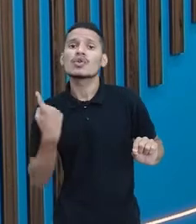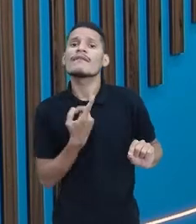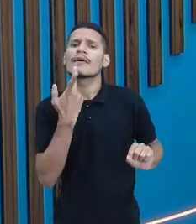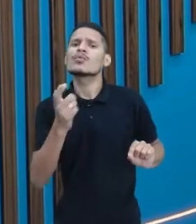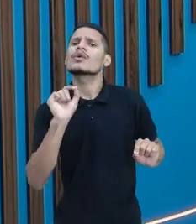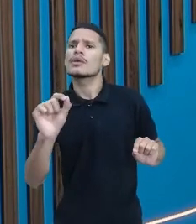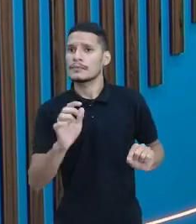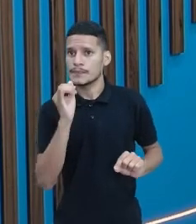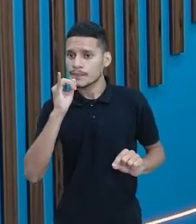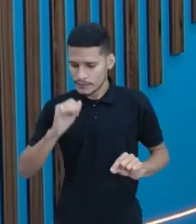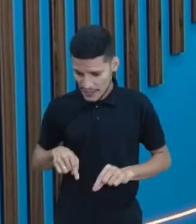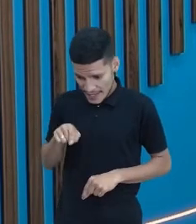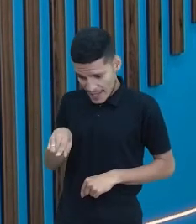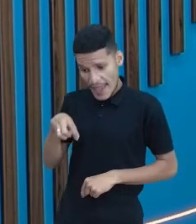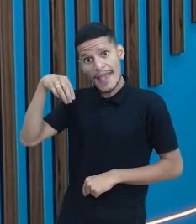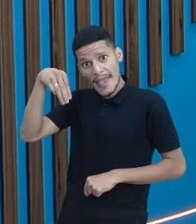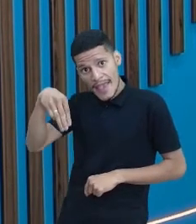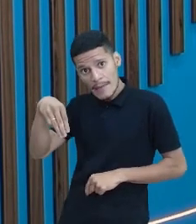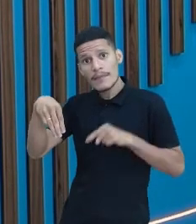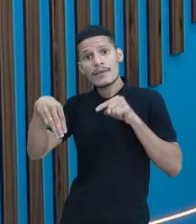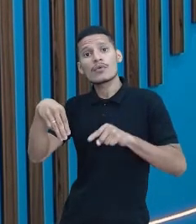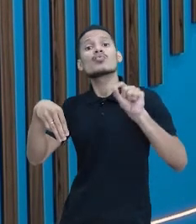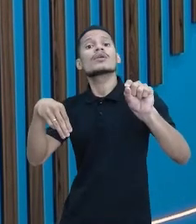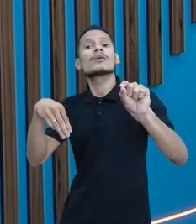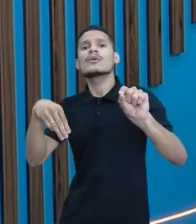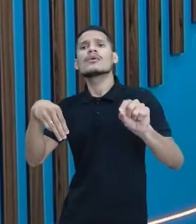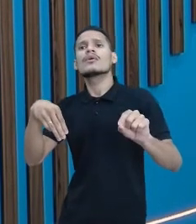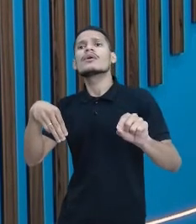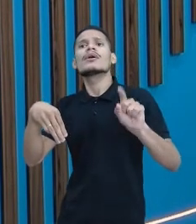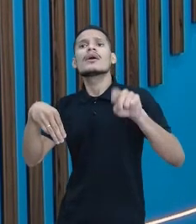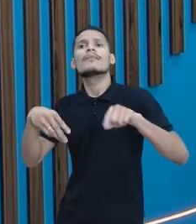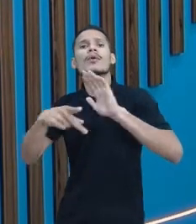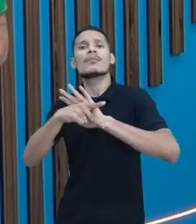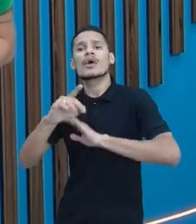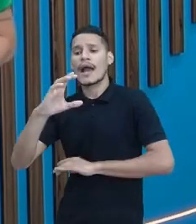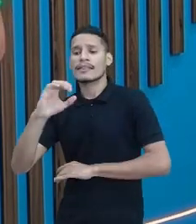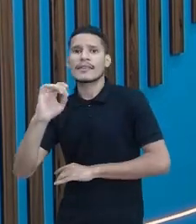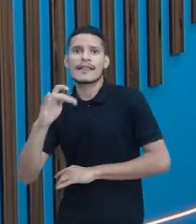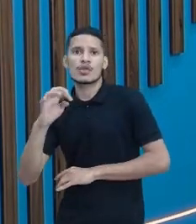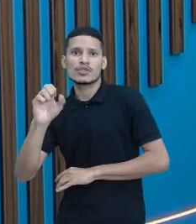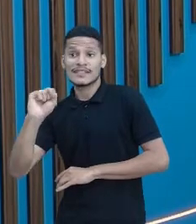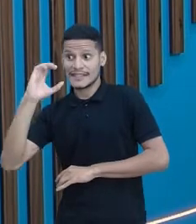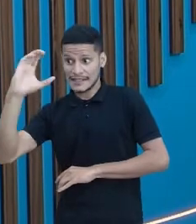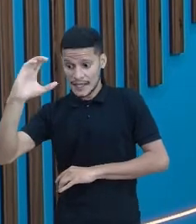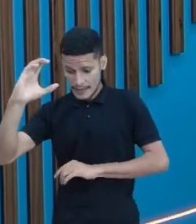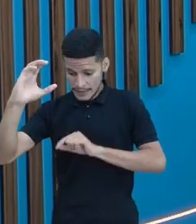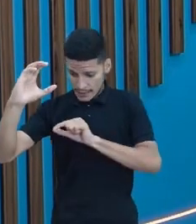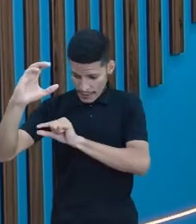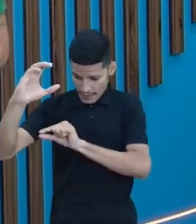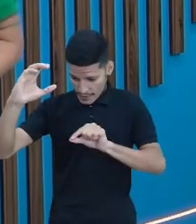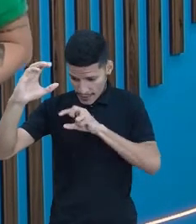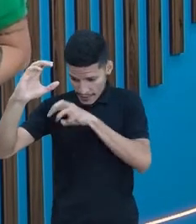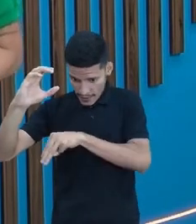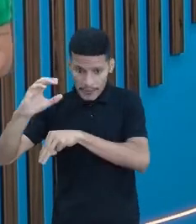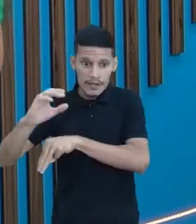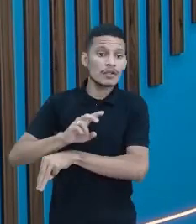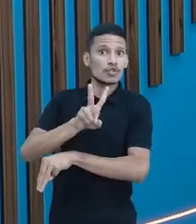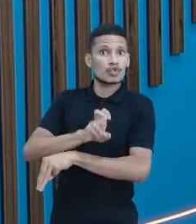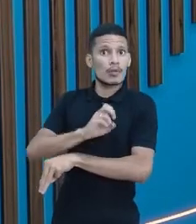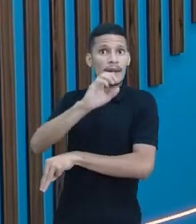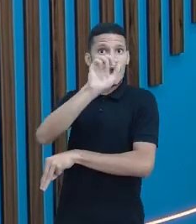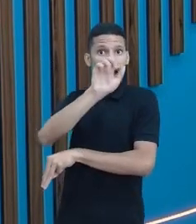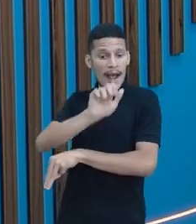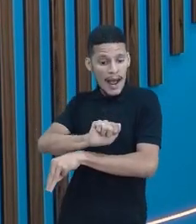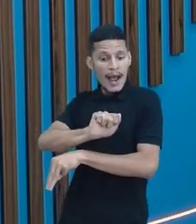por exemplo, a projeção M, eu digo que é a projeção do cateto C sobre a hipotenusa. Seria como se